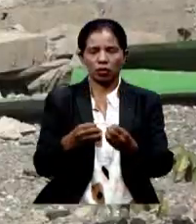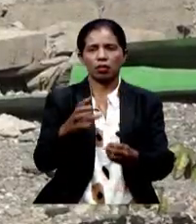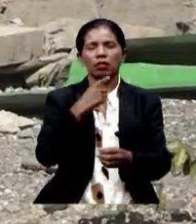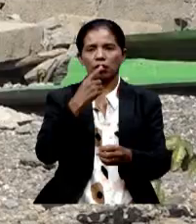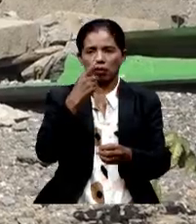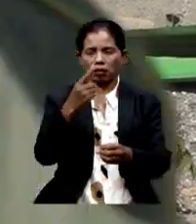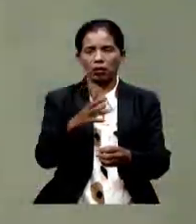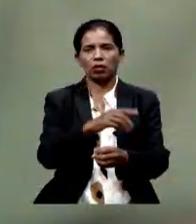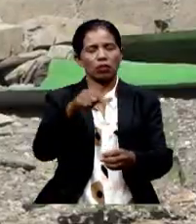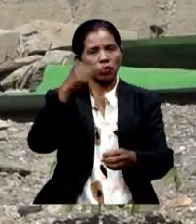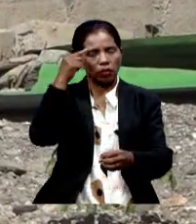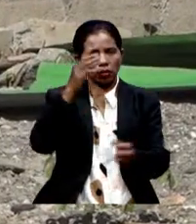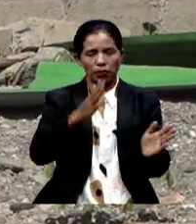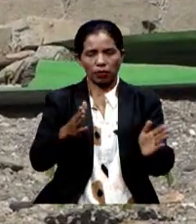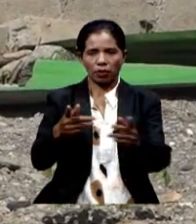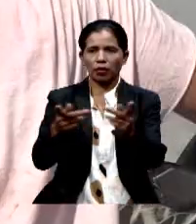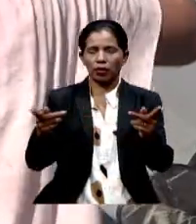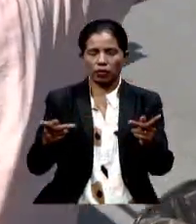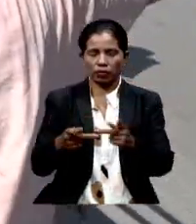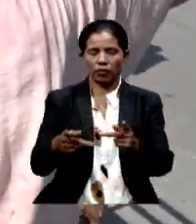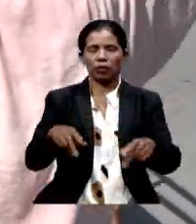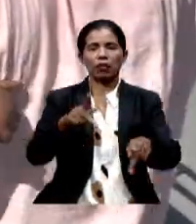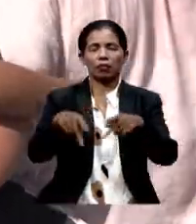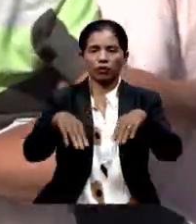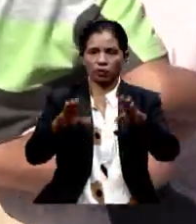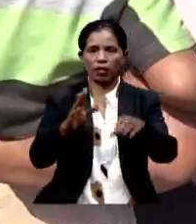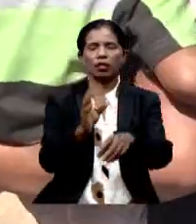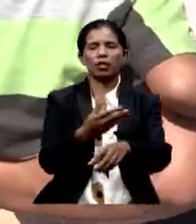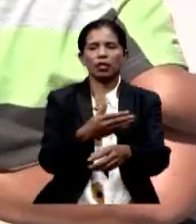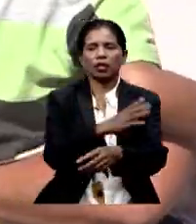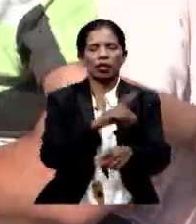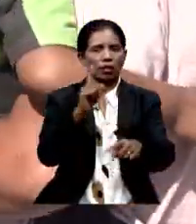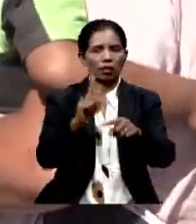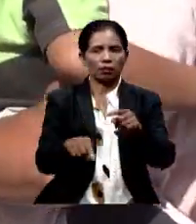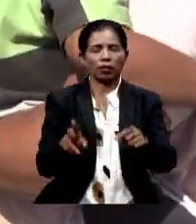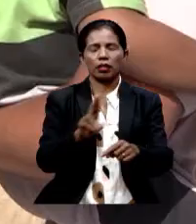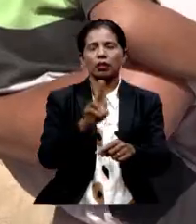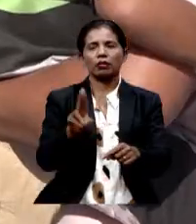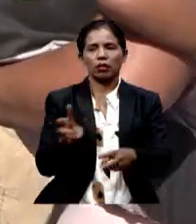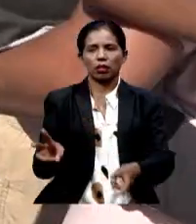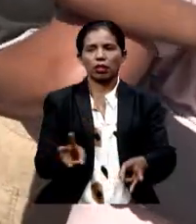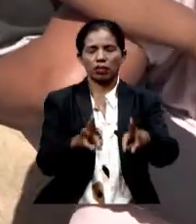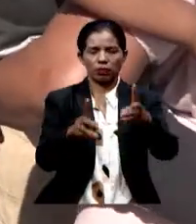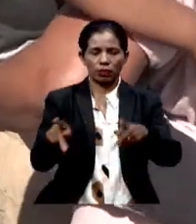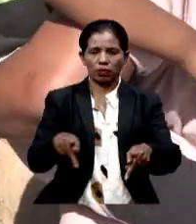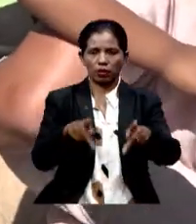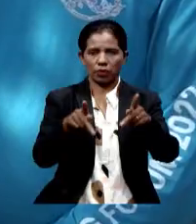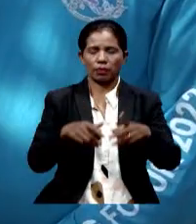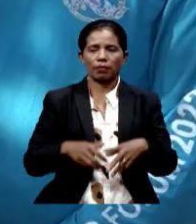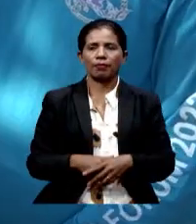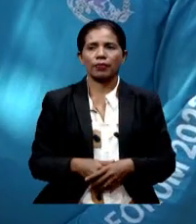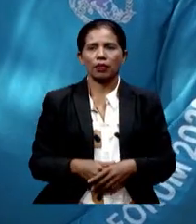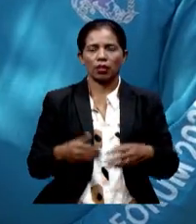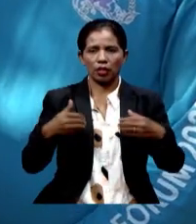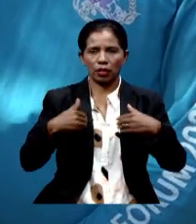hatuir governo se prepara fatin ba vendedor ikan sira hodi dune labele okupa dalam publiko. Ini masih